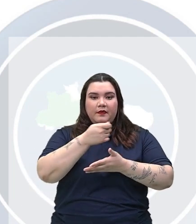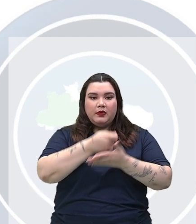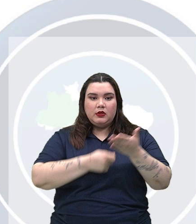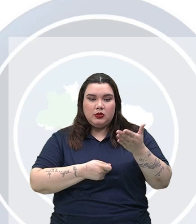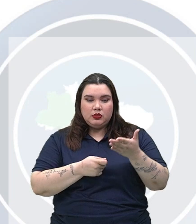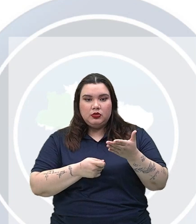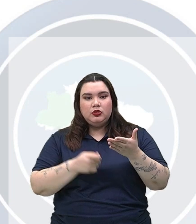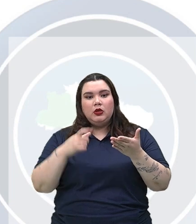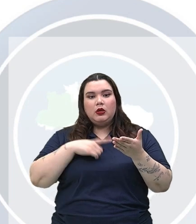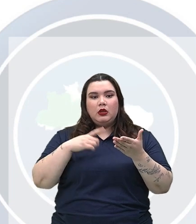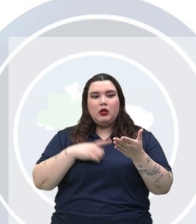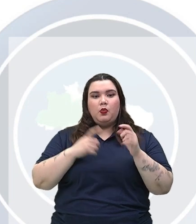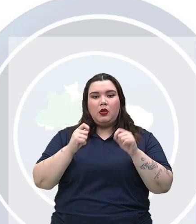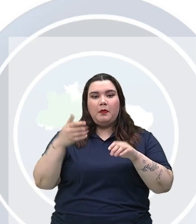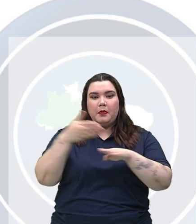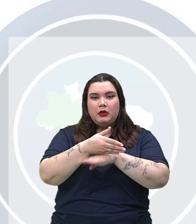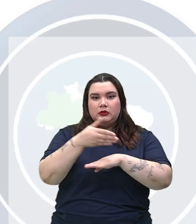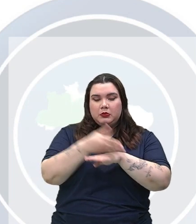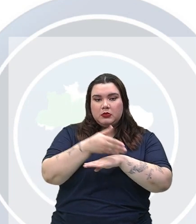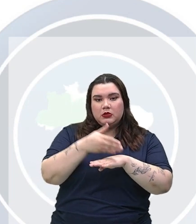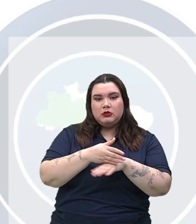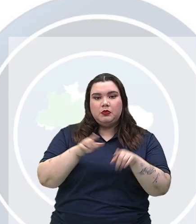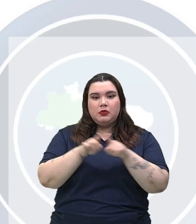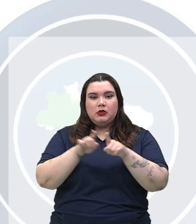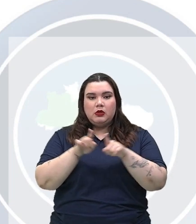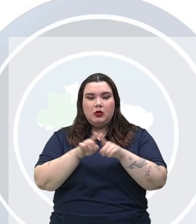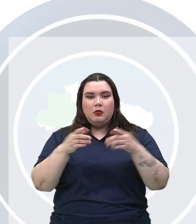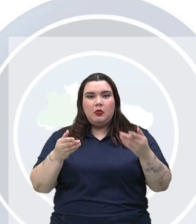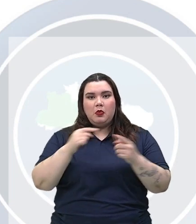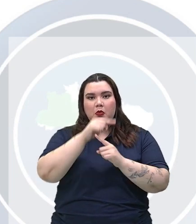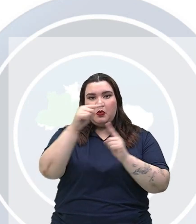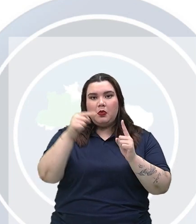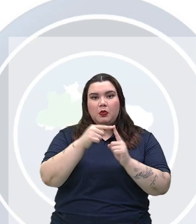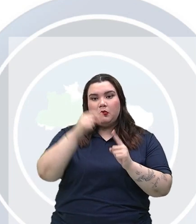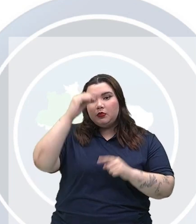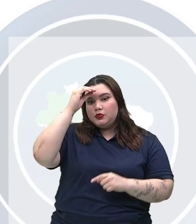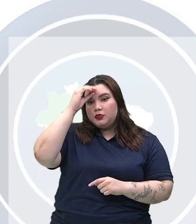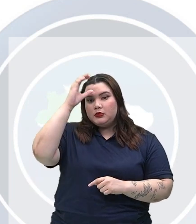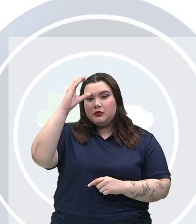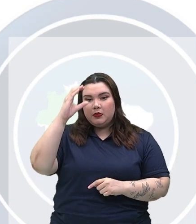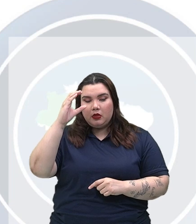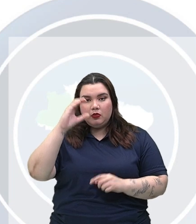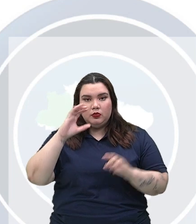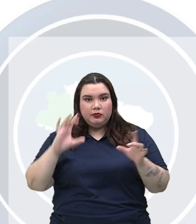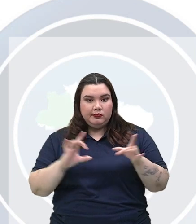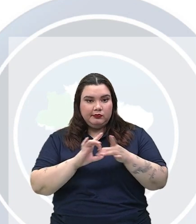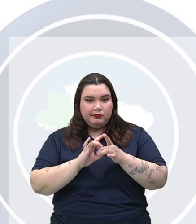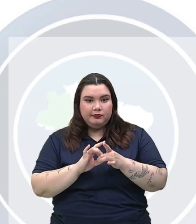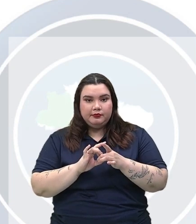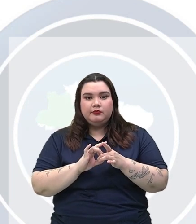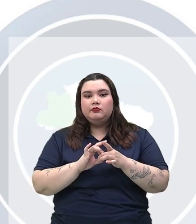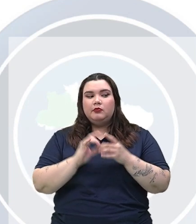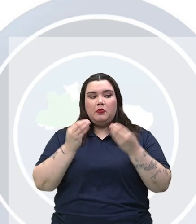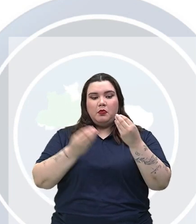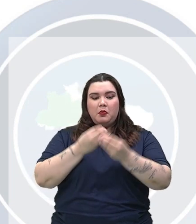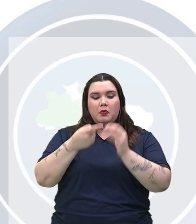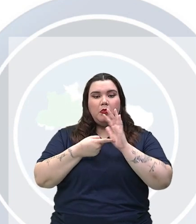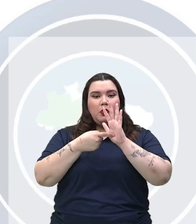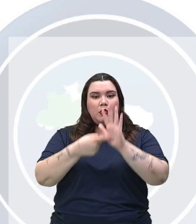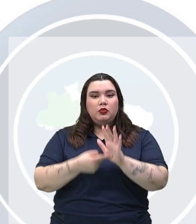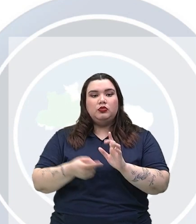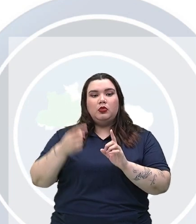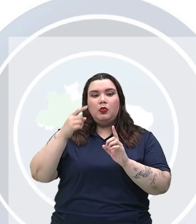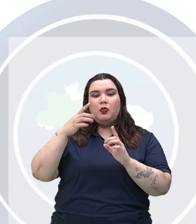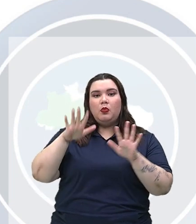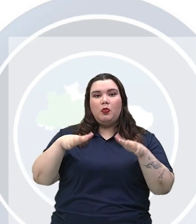frequência e tema curriculares, ou para quem já trabalhou com o diário digital, objetos de conhecimento, com indicação do